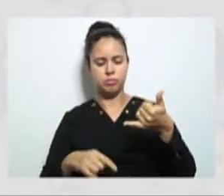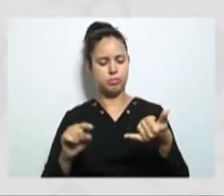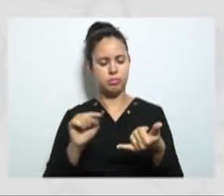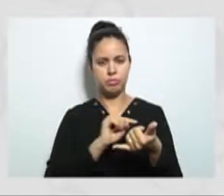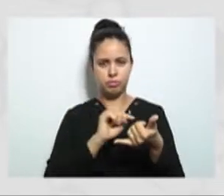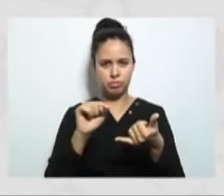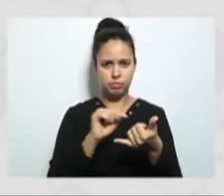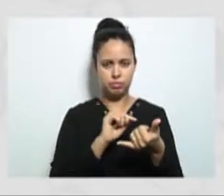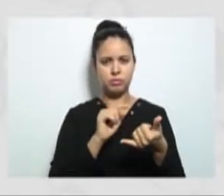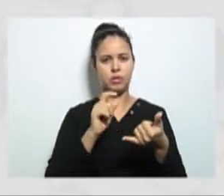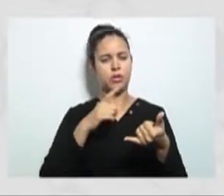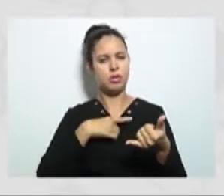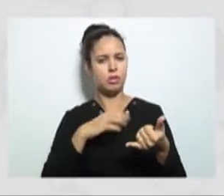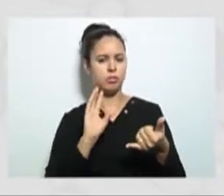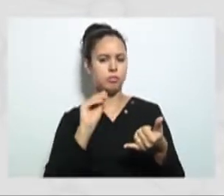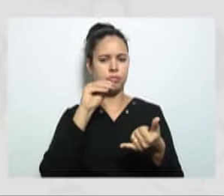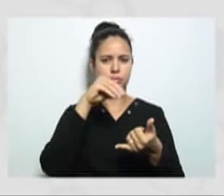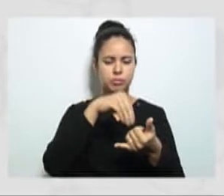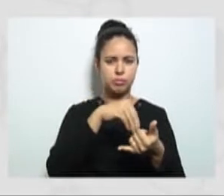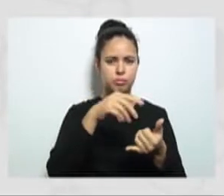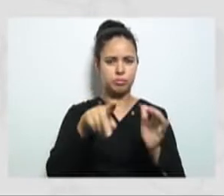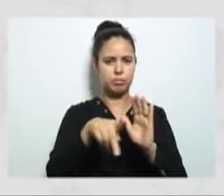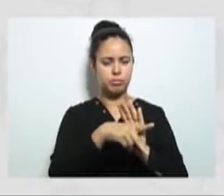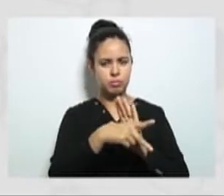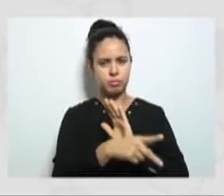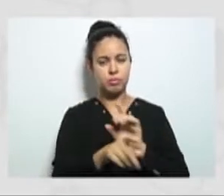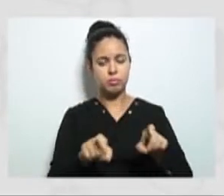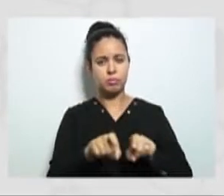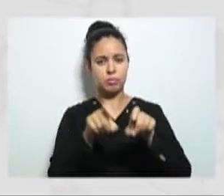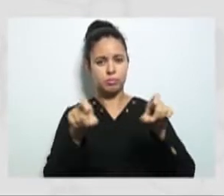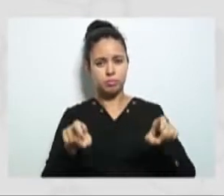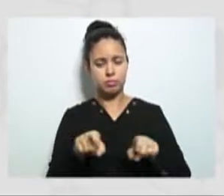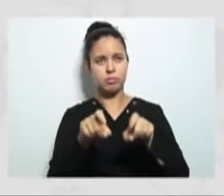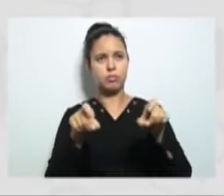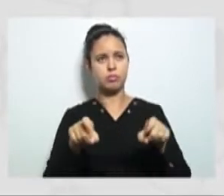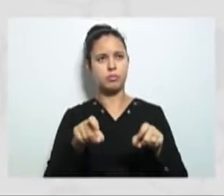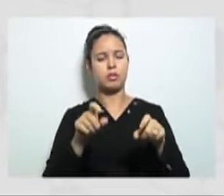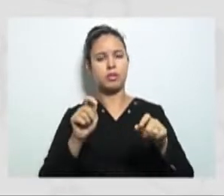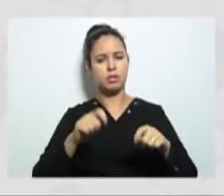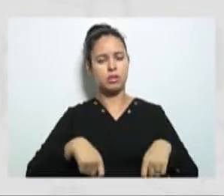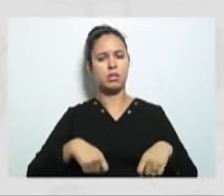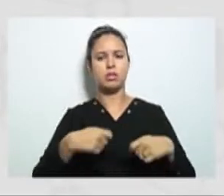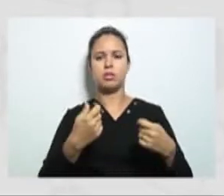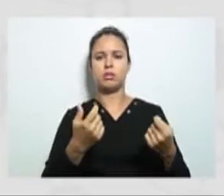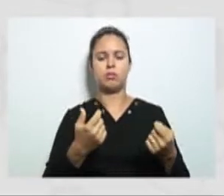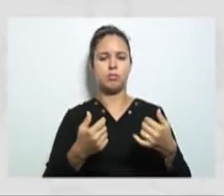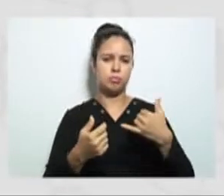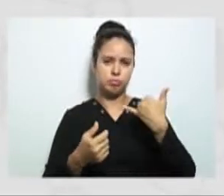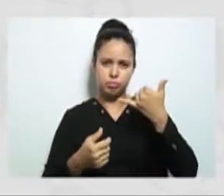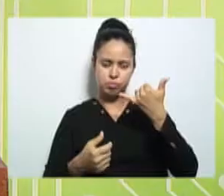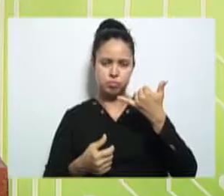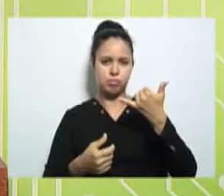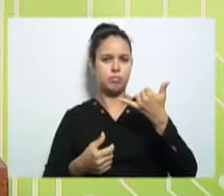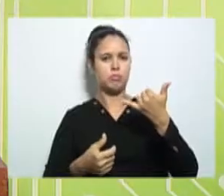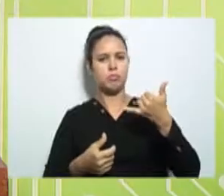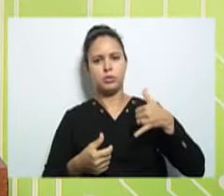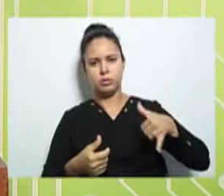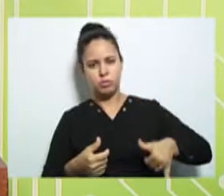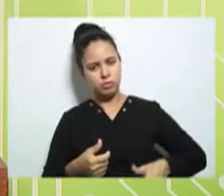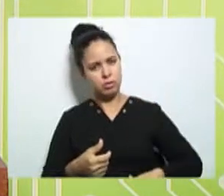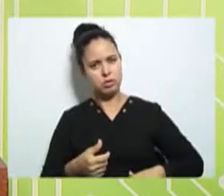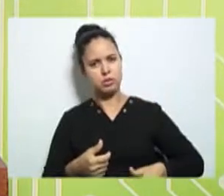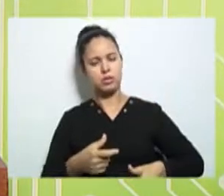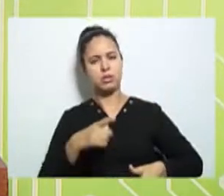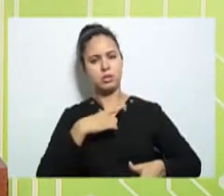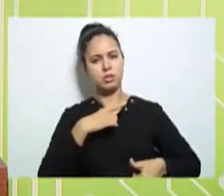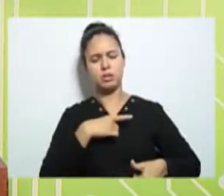Tem sistema operacional, a gente vai aprender um pouco sobre sistema operacional. Esse aí você carrega no bolso, eu tenho certeza que a maioria de vocês